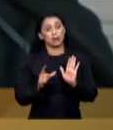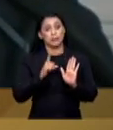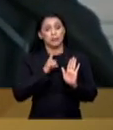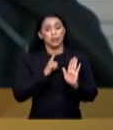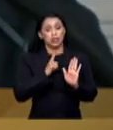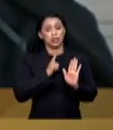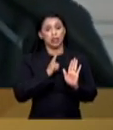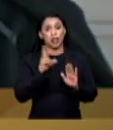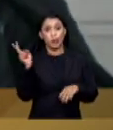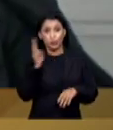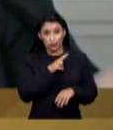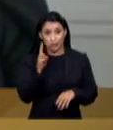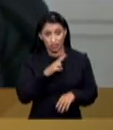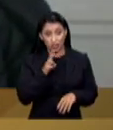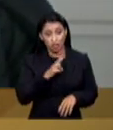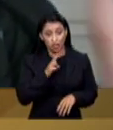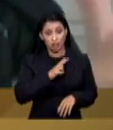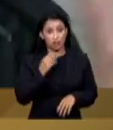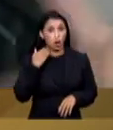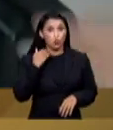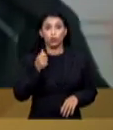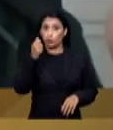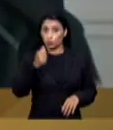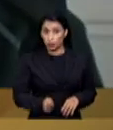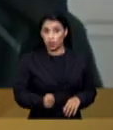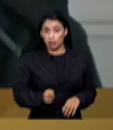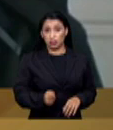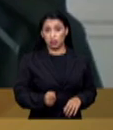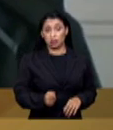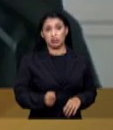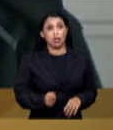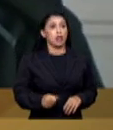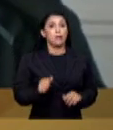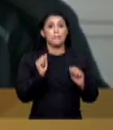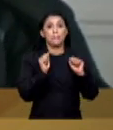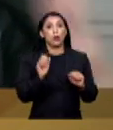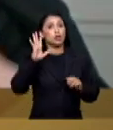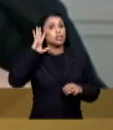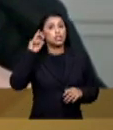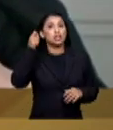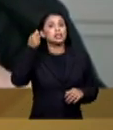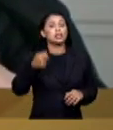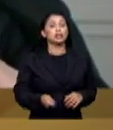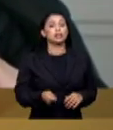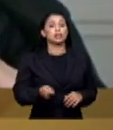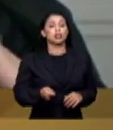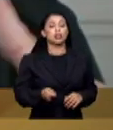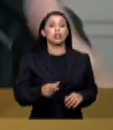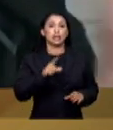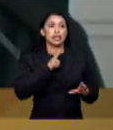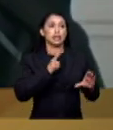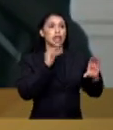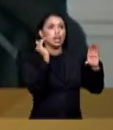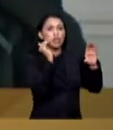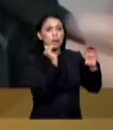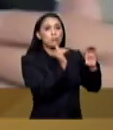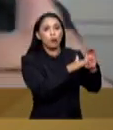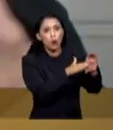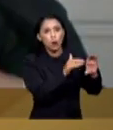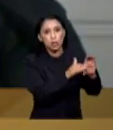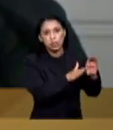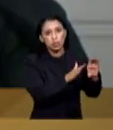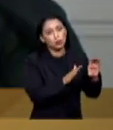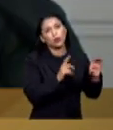tutela de urgência, o juiz pode, conforme o caso, exigir caução real, fidu